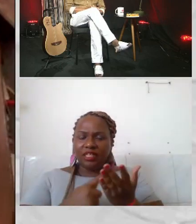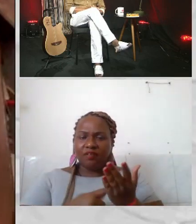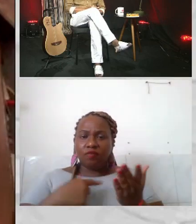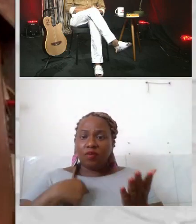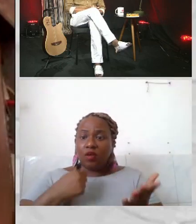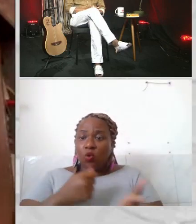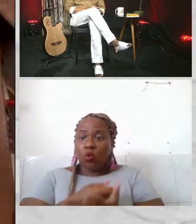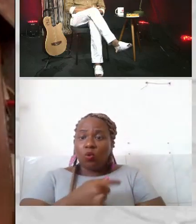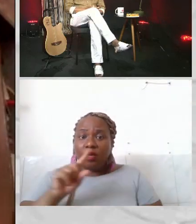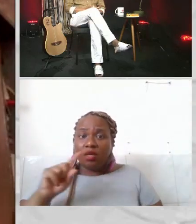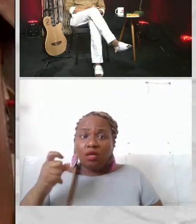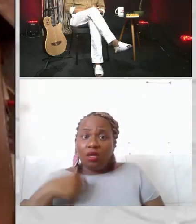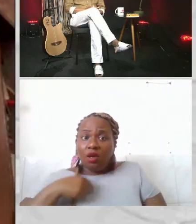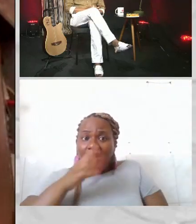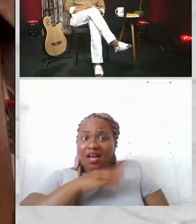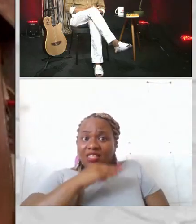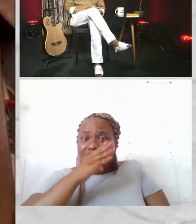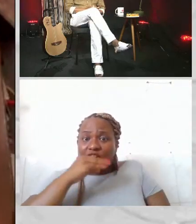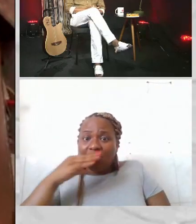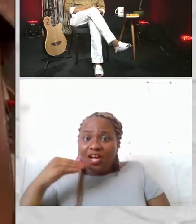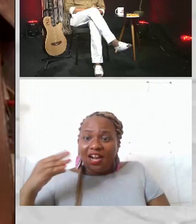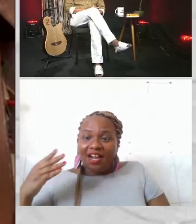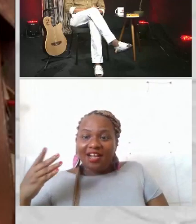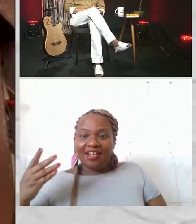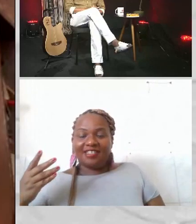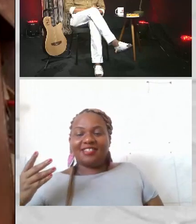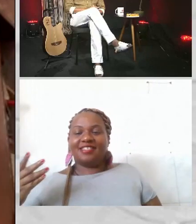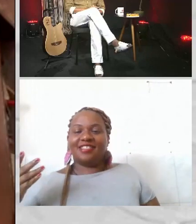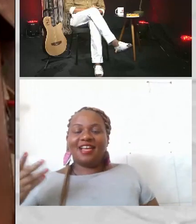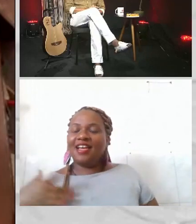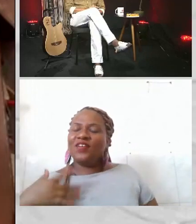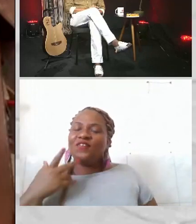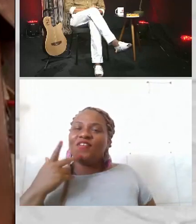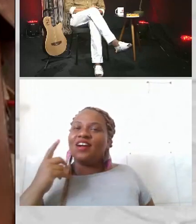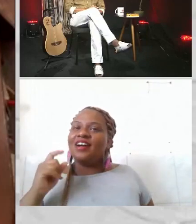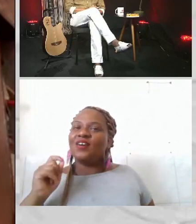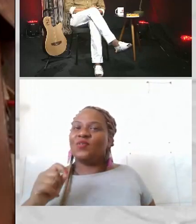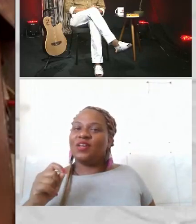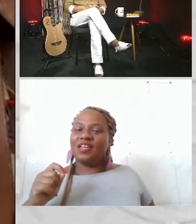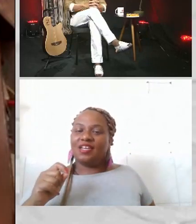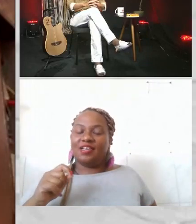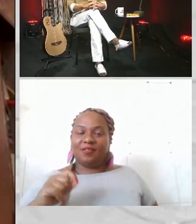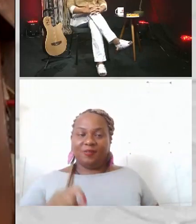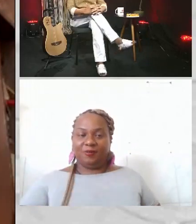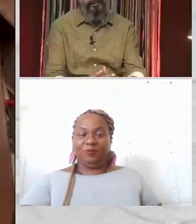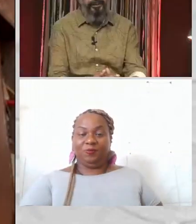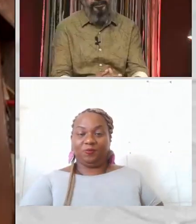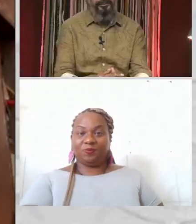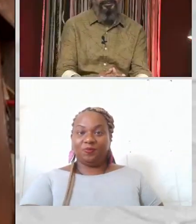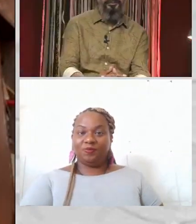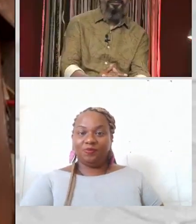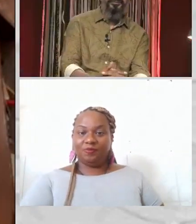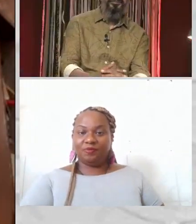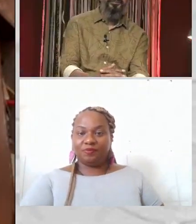eu era adolescente. O que é que eu estou falando? O que é que eu quero dizer com isso? De